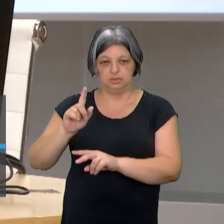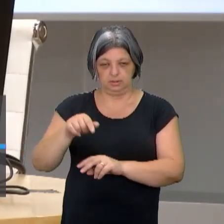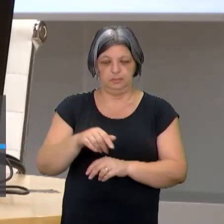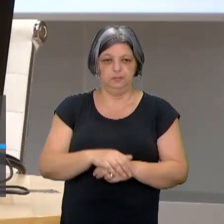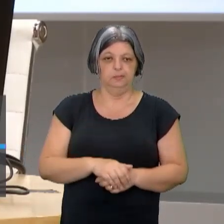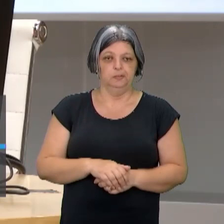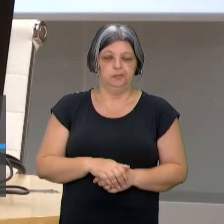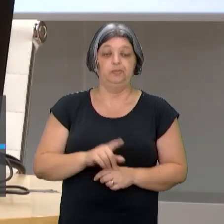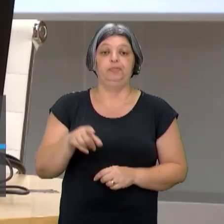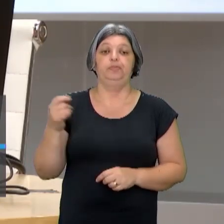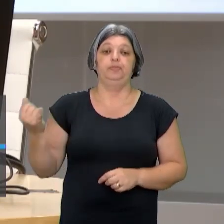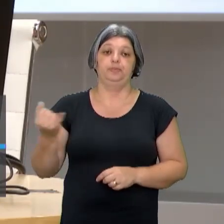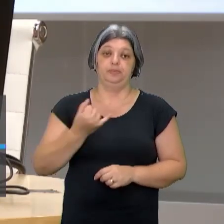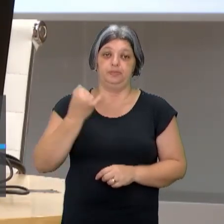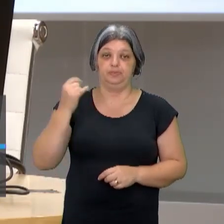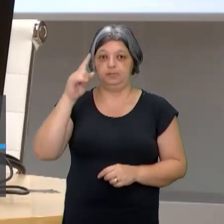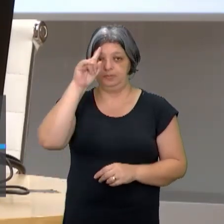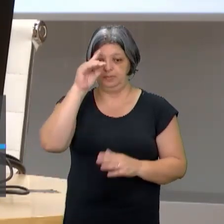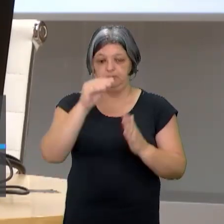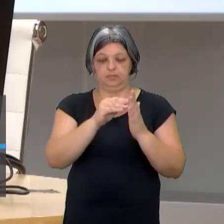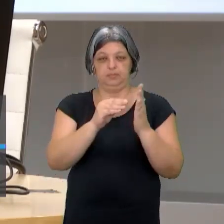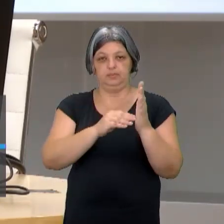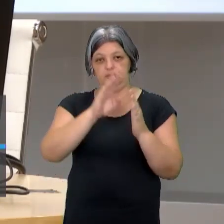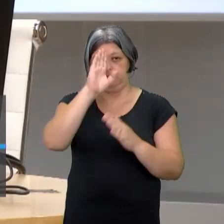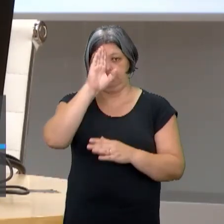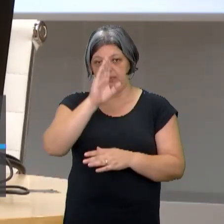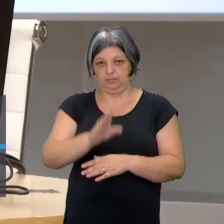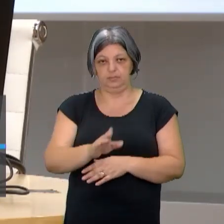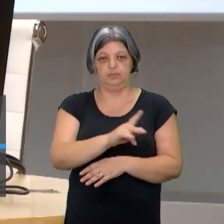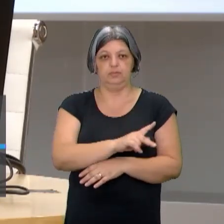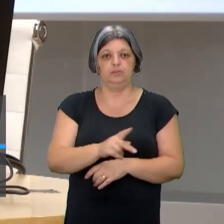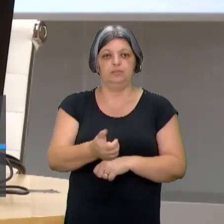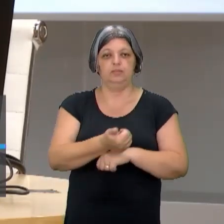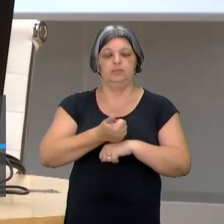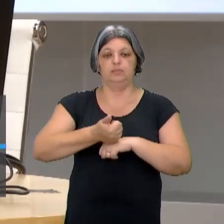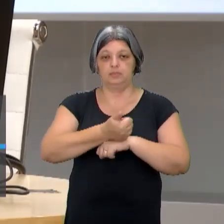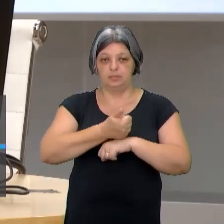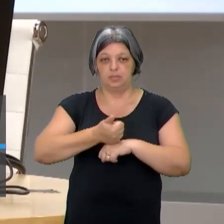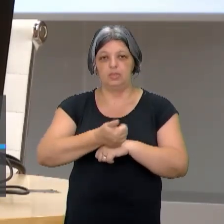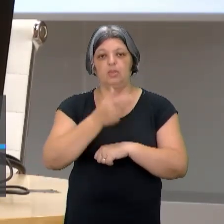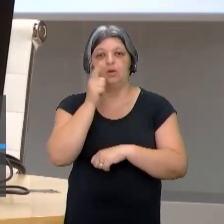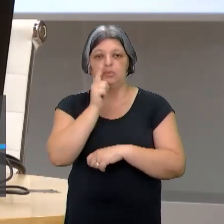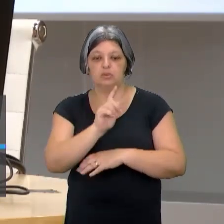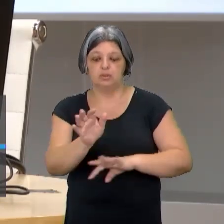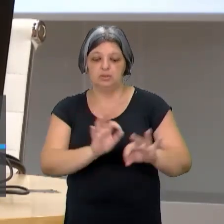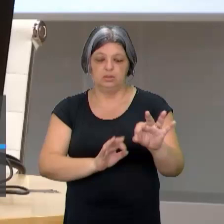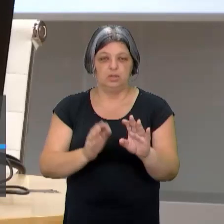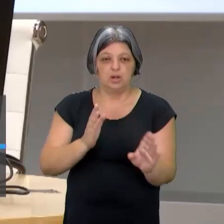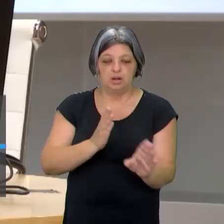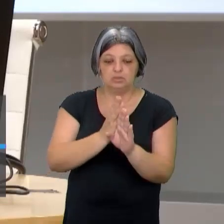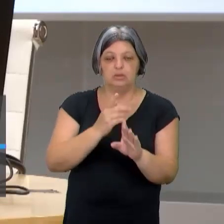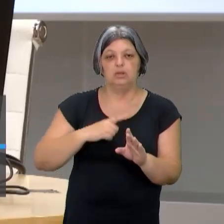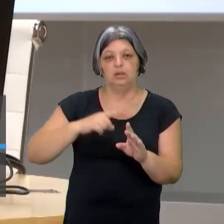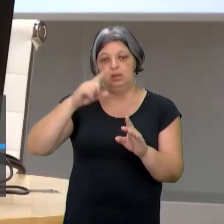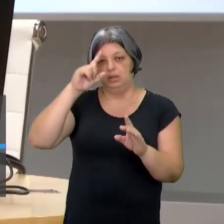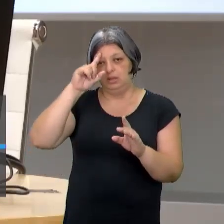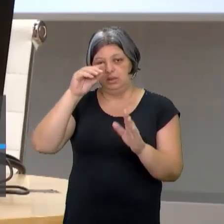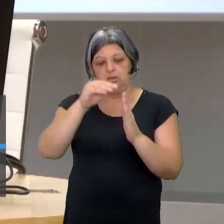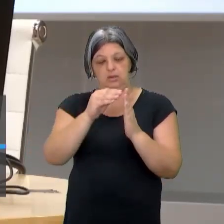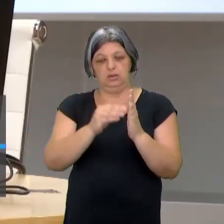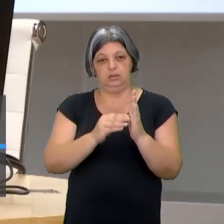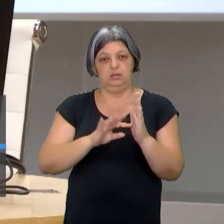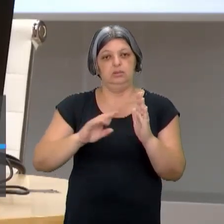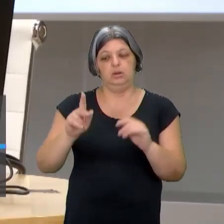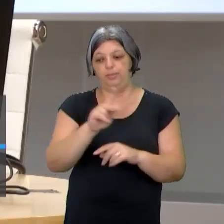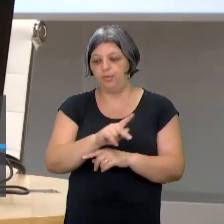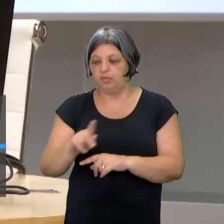bimestre. É muito importante essa agenda, principalmente também para os profissionais conseguirem se localizar, né? Tendo a agenda de todo mundo, a gente sabe o professor em que